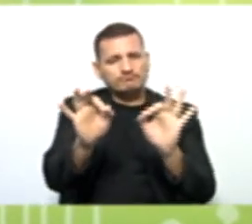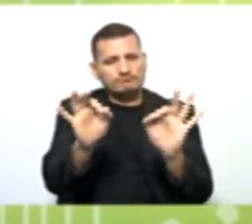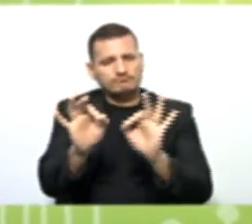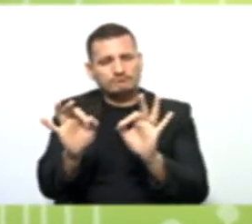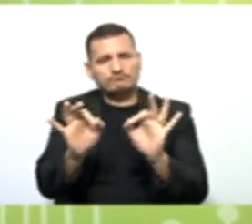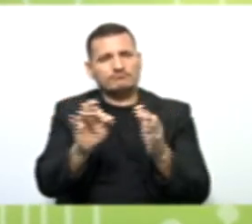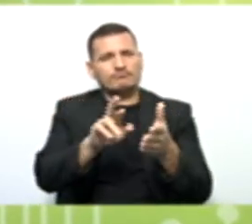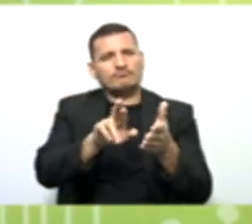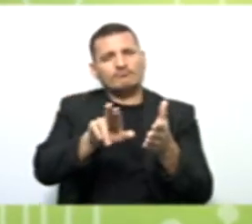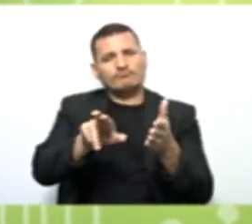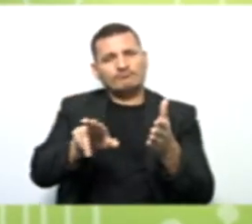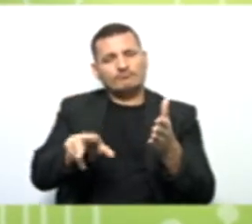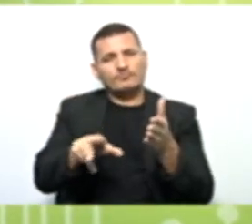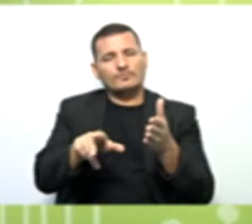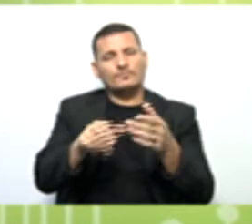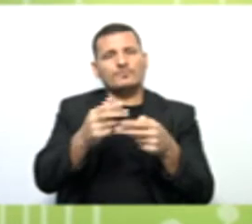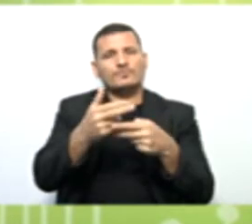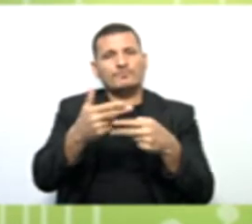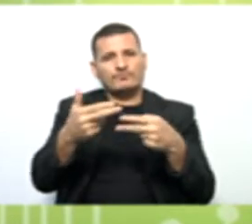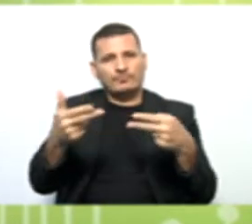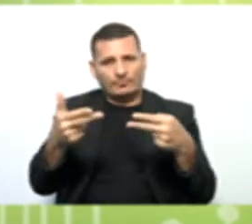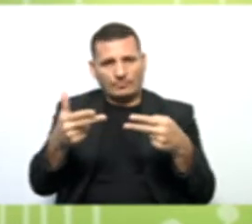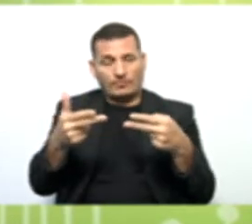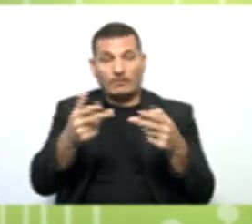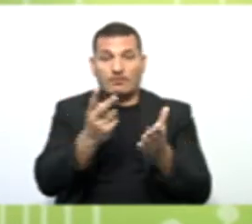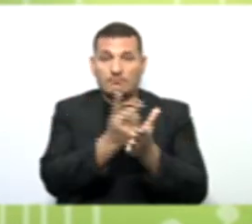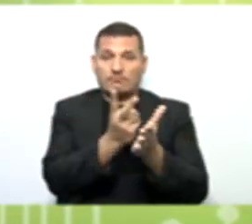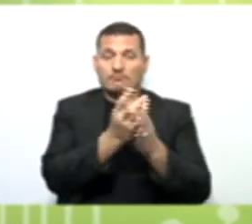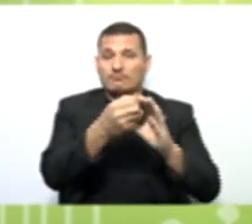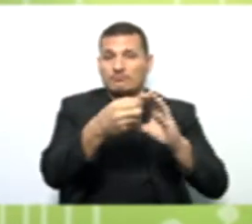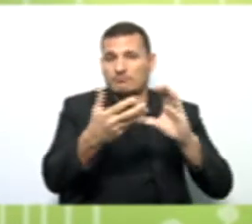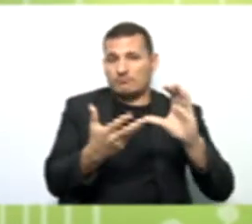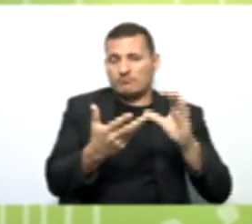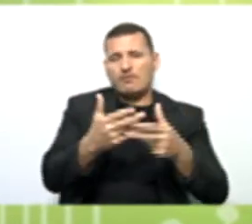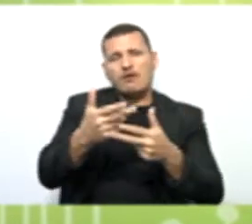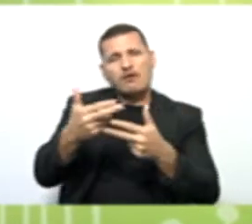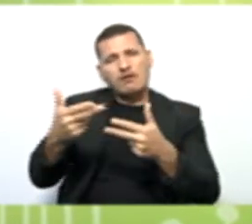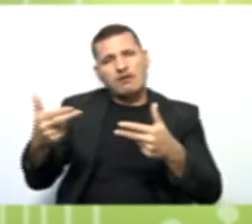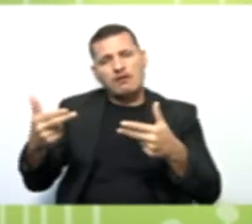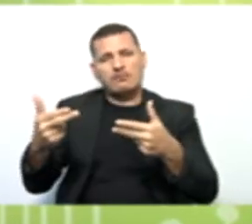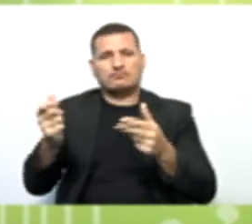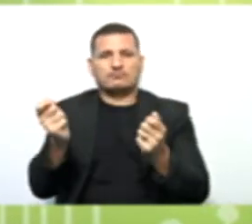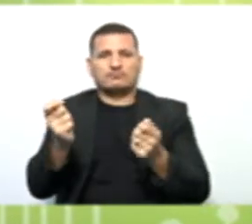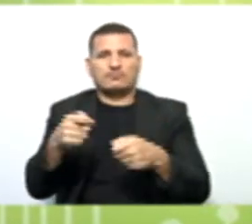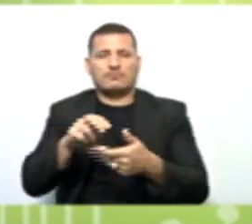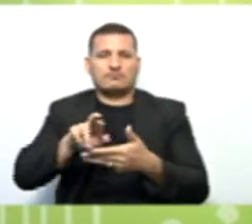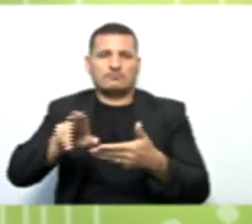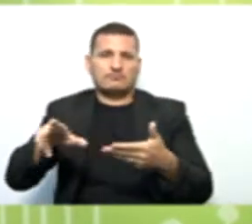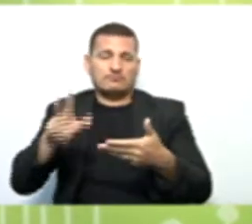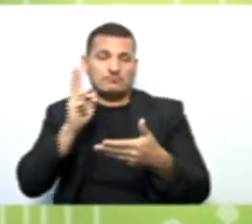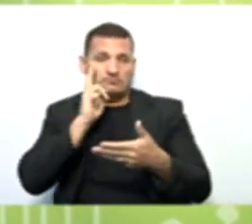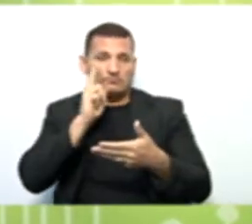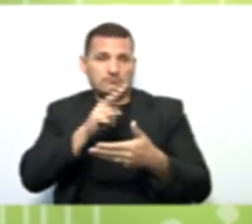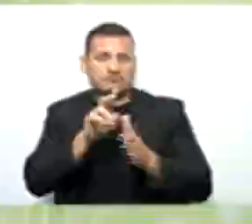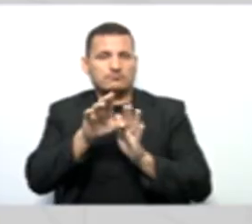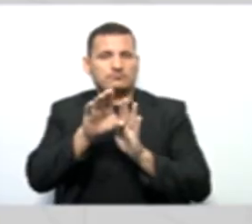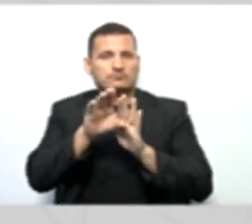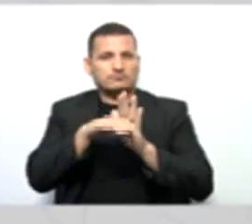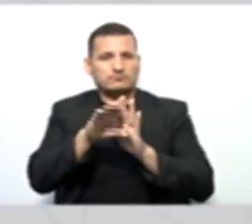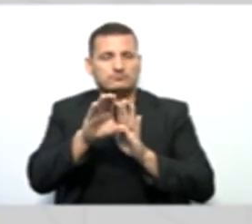vários objetos cadeiras a partir dessas mesmas características. Ok? Vamos ver aqui o conceito de objeto.